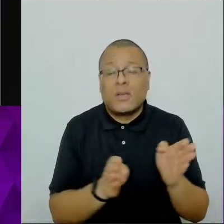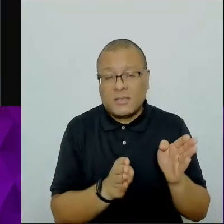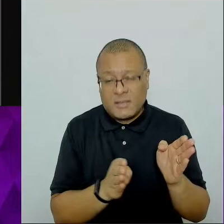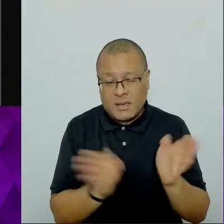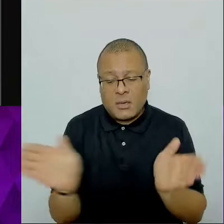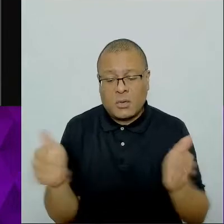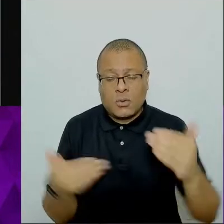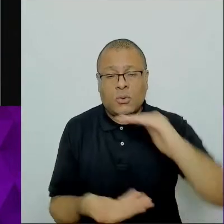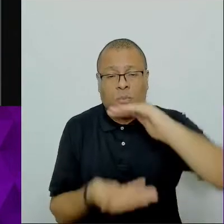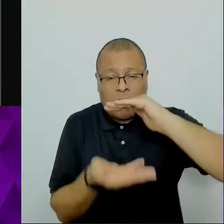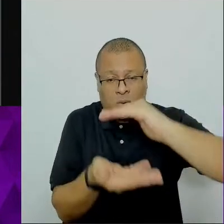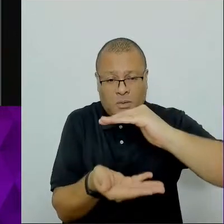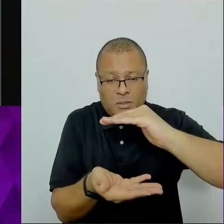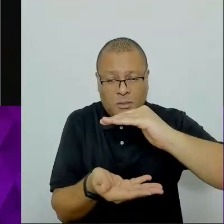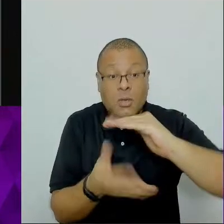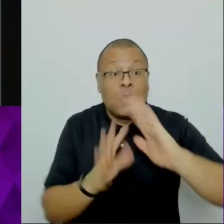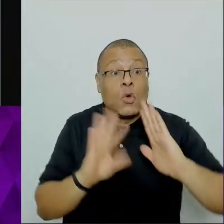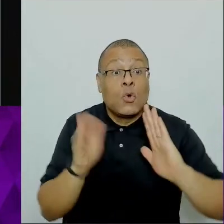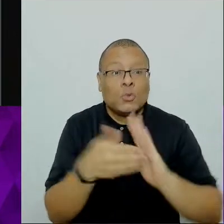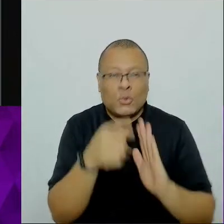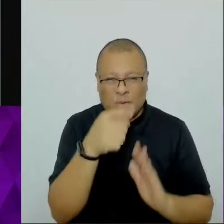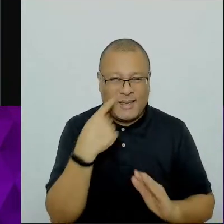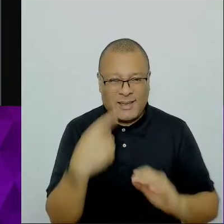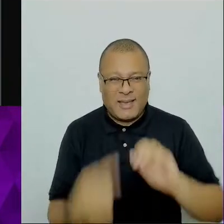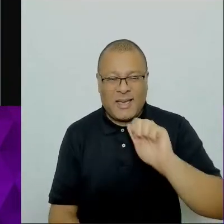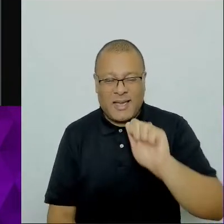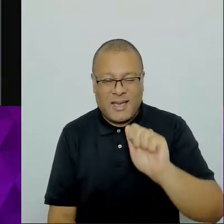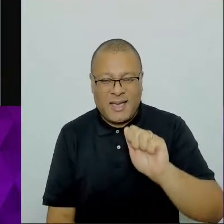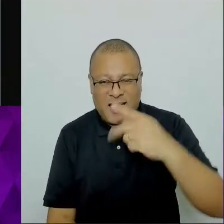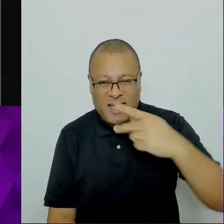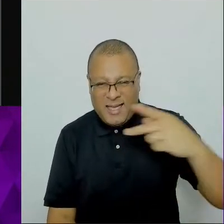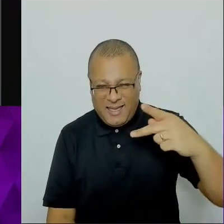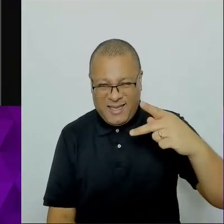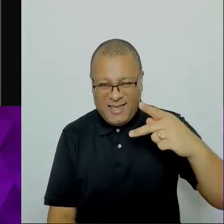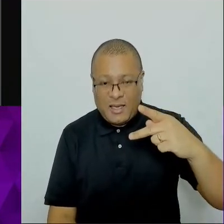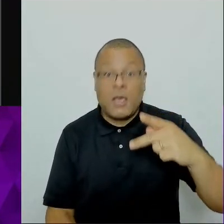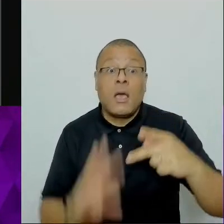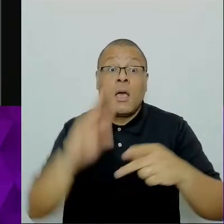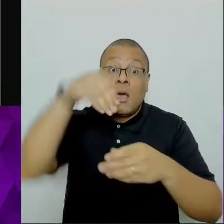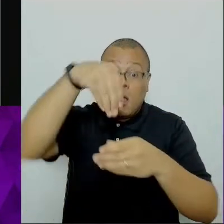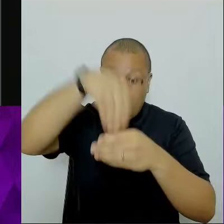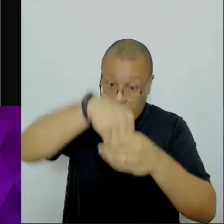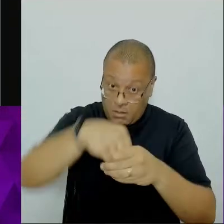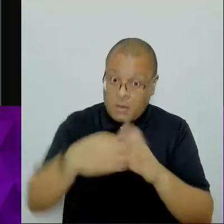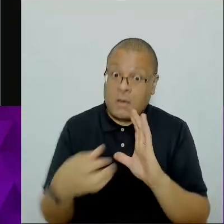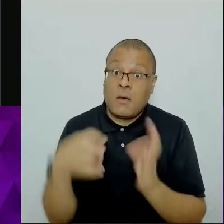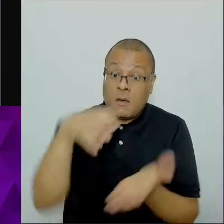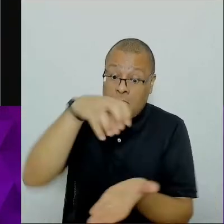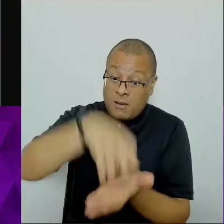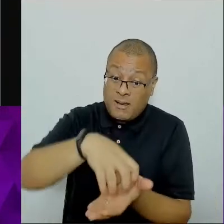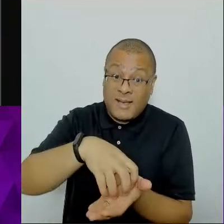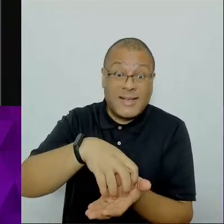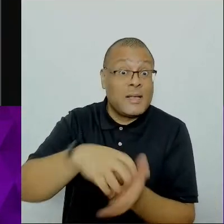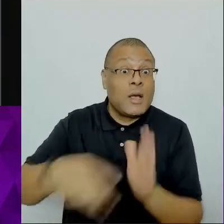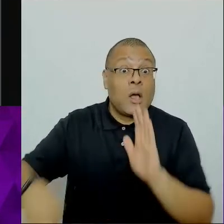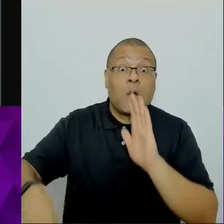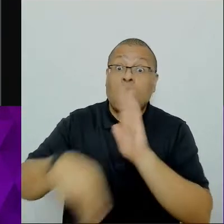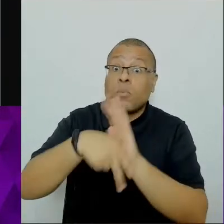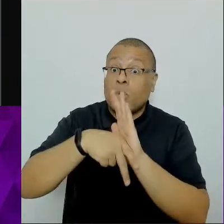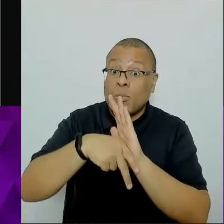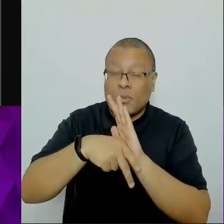Tudo que está dentro de application aqui, por exemplo, faz parte do core ali, das coisas que estão dentro do